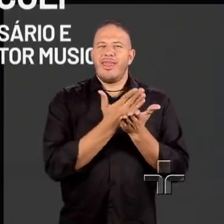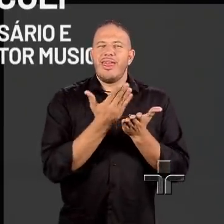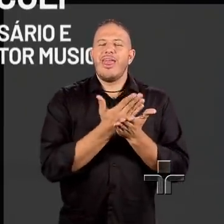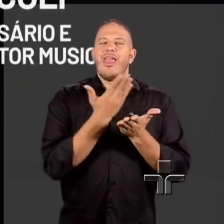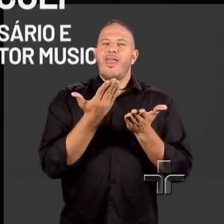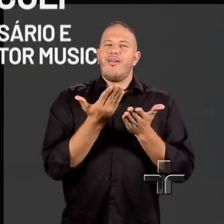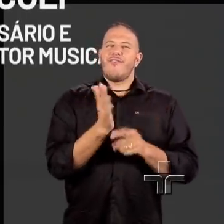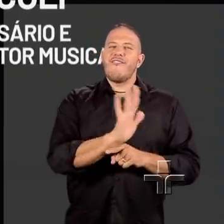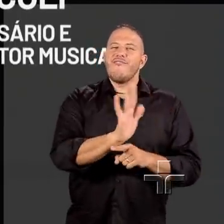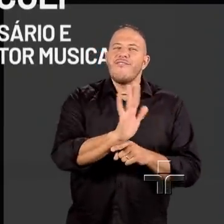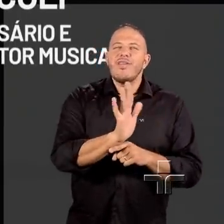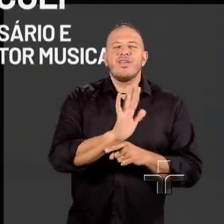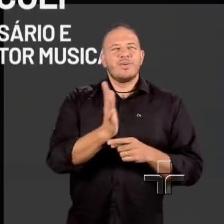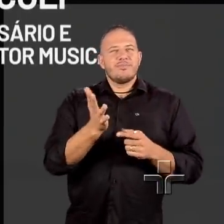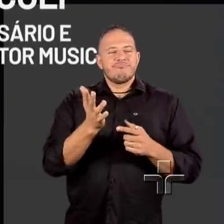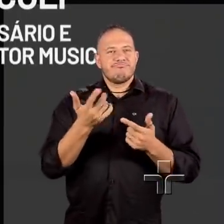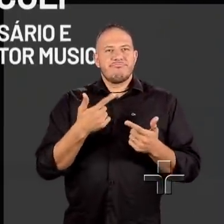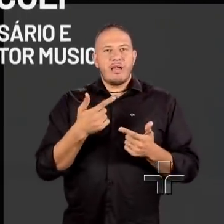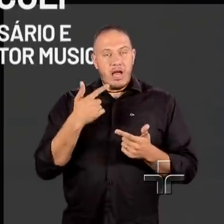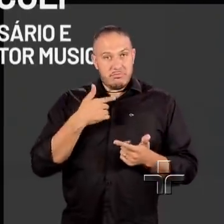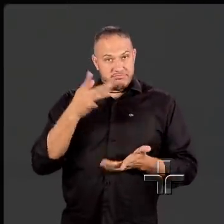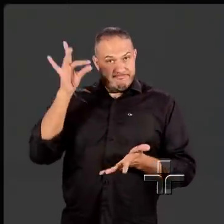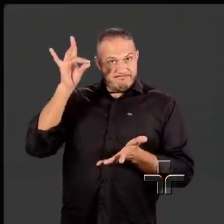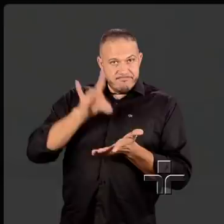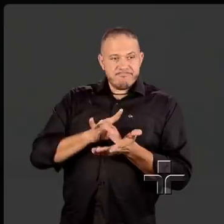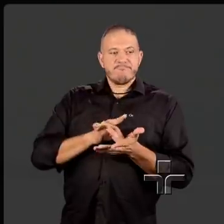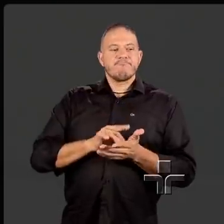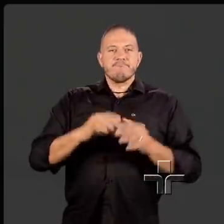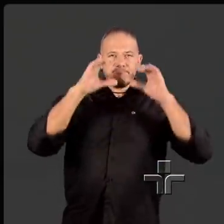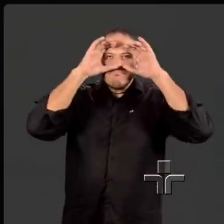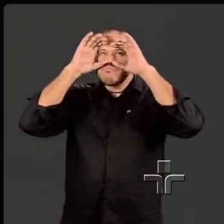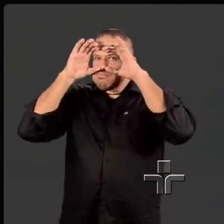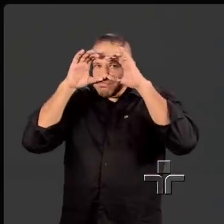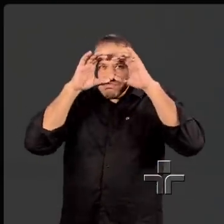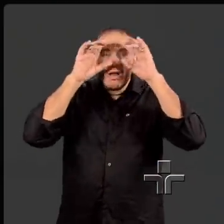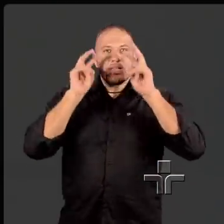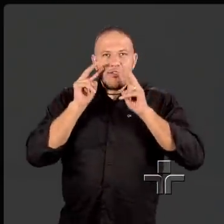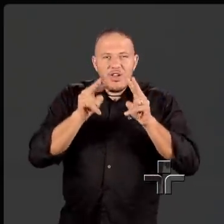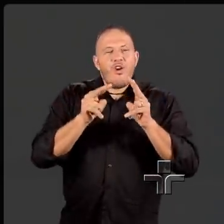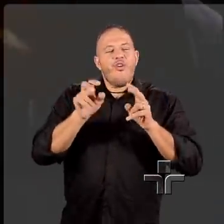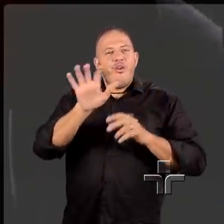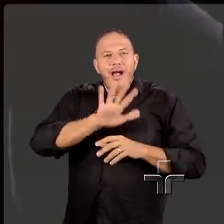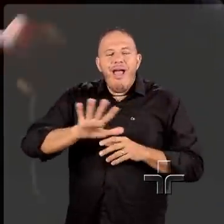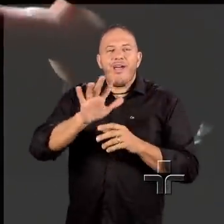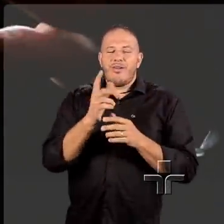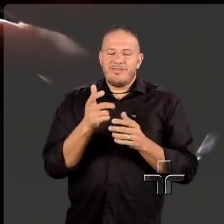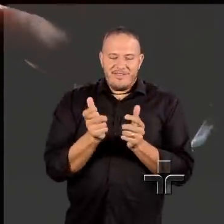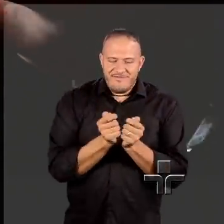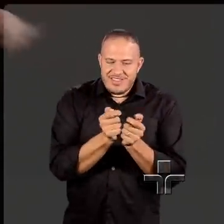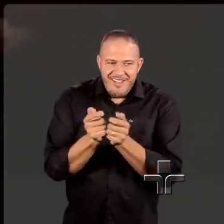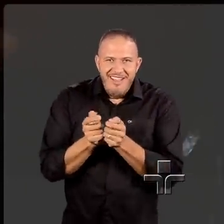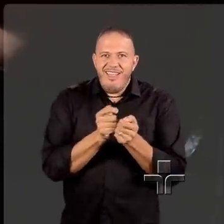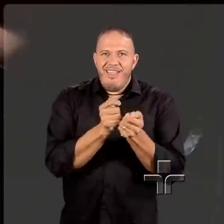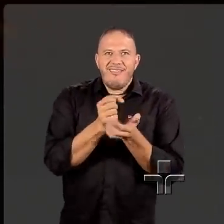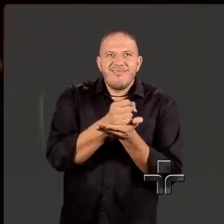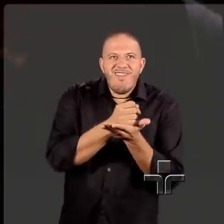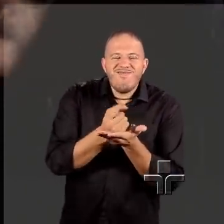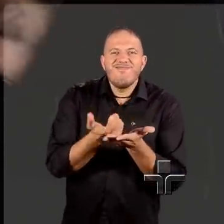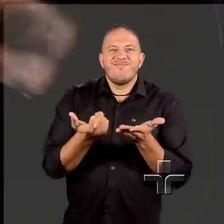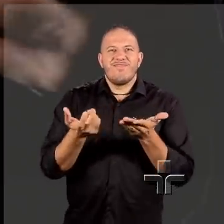filmes de ficção científica. A realidade virtual hoje está presente desde as áreas de entretenimento, como videogames,